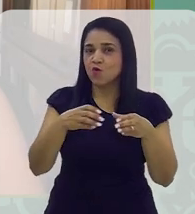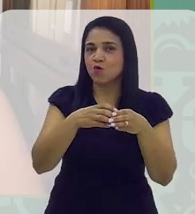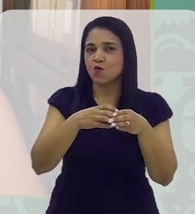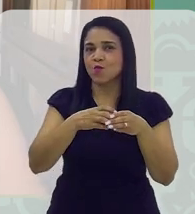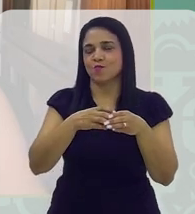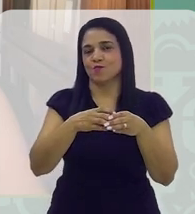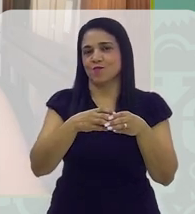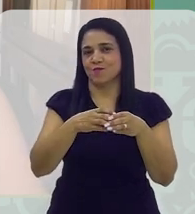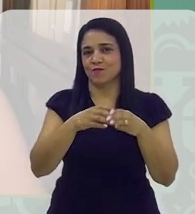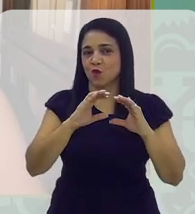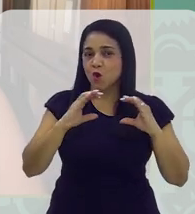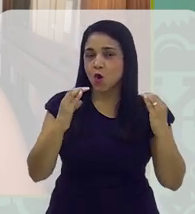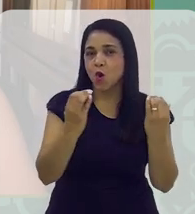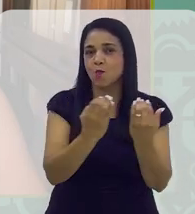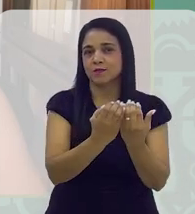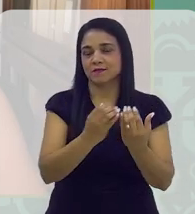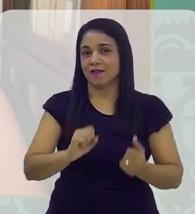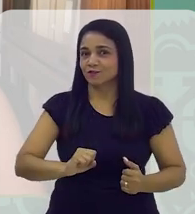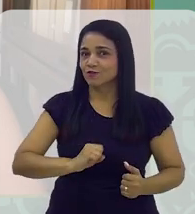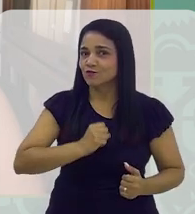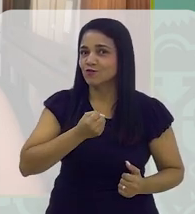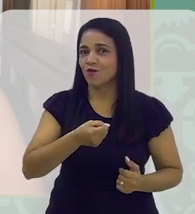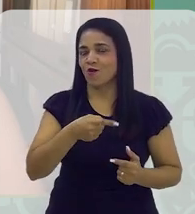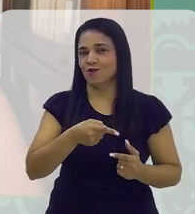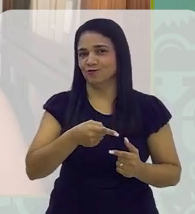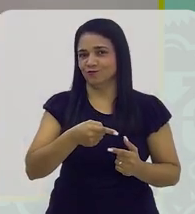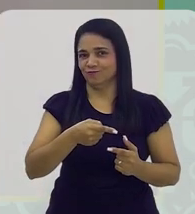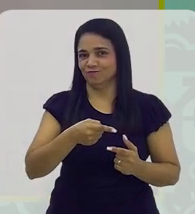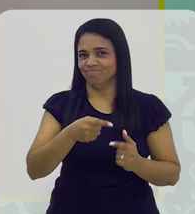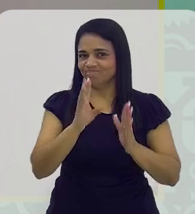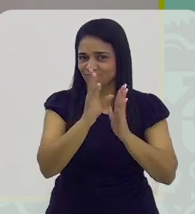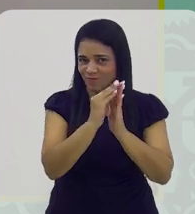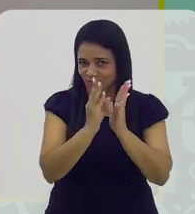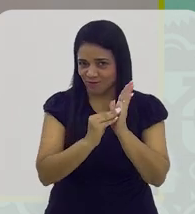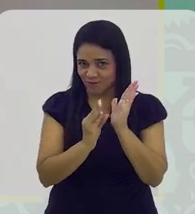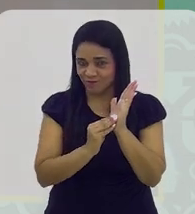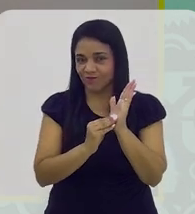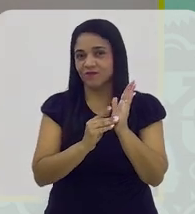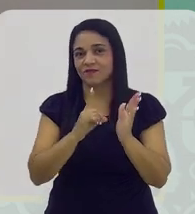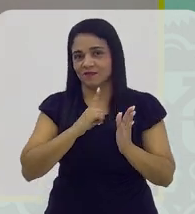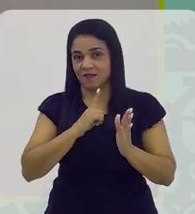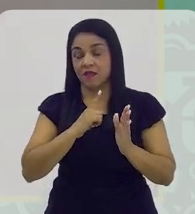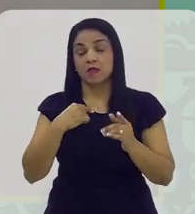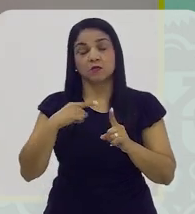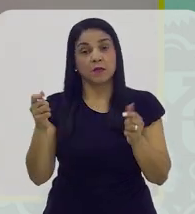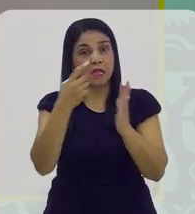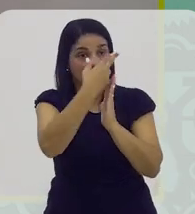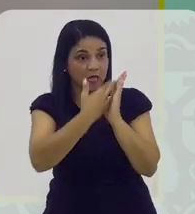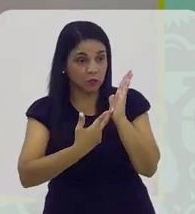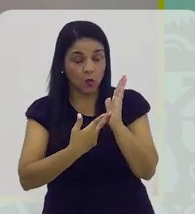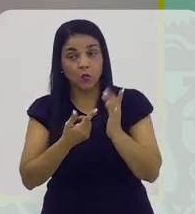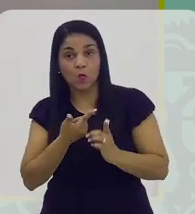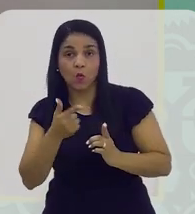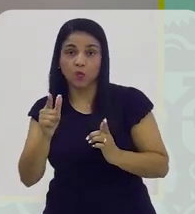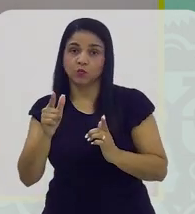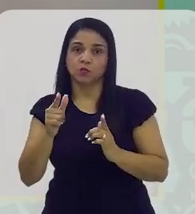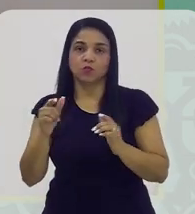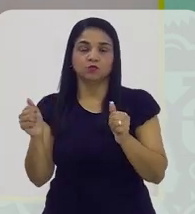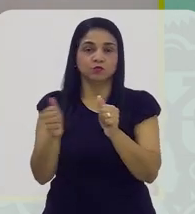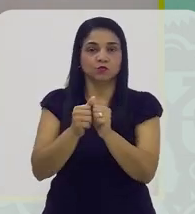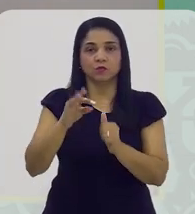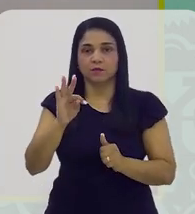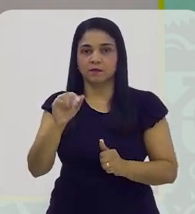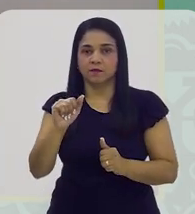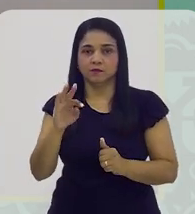justamente dessas subcomunidades de conteúdo extremo. Eu também tenho um outro relatório com a Tatiana Azevedo, que é essa minha